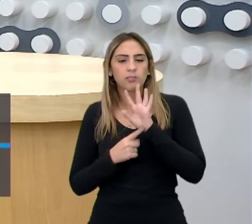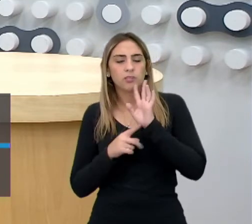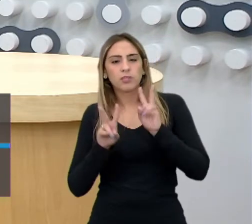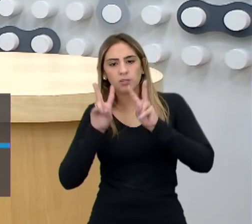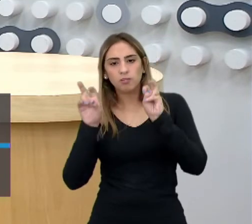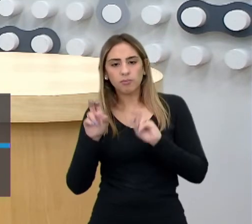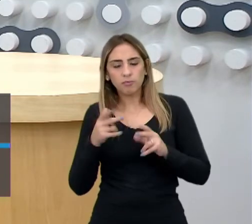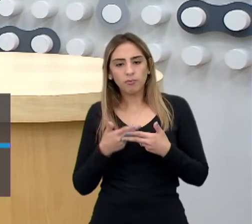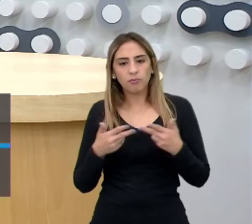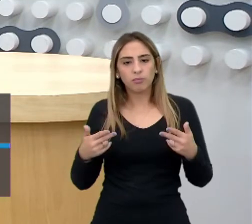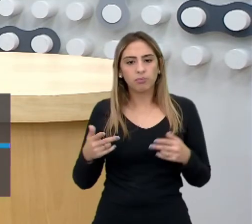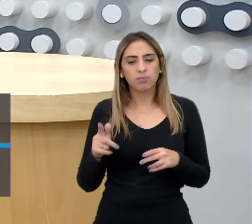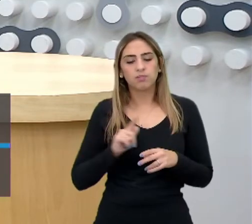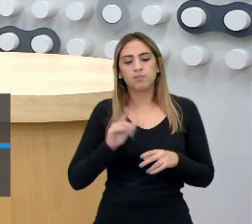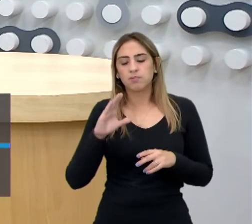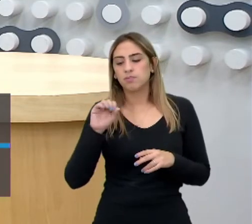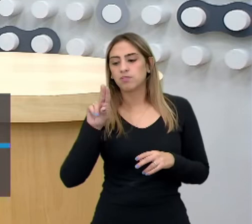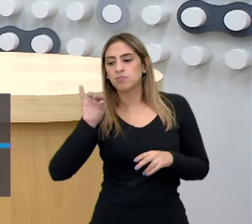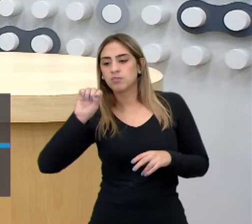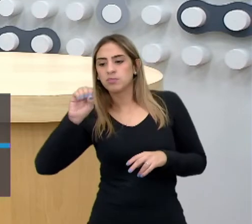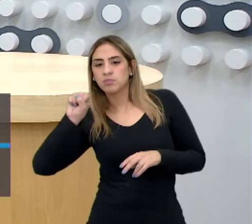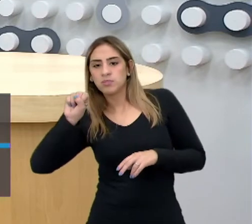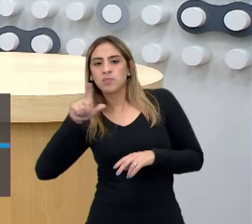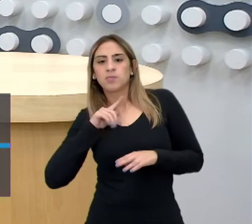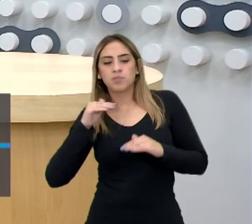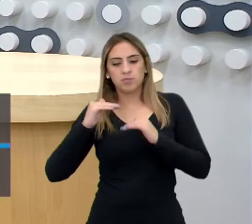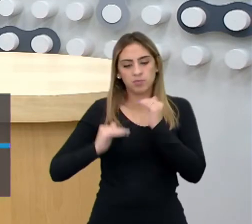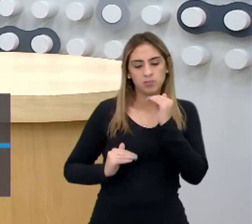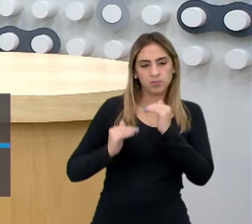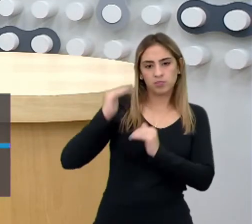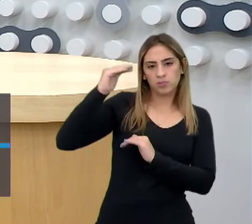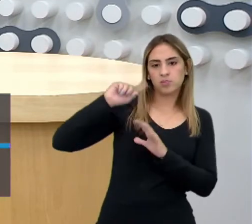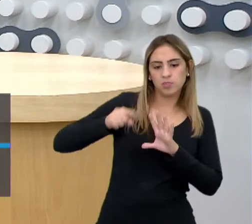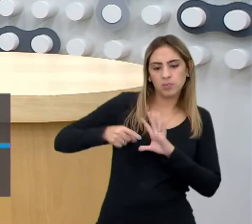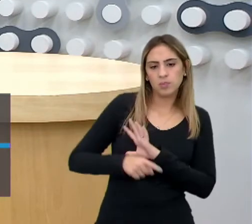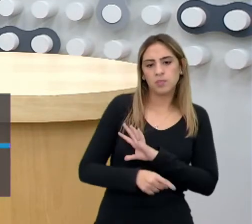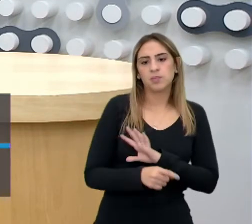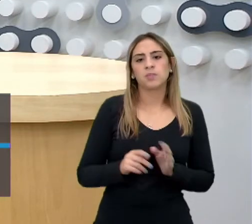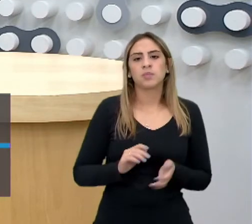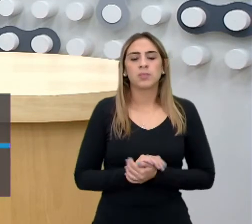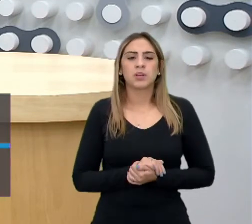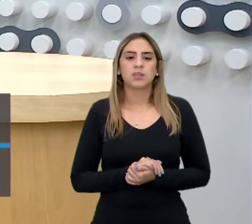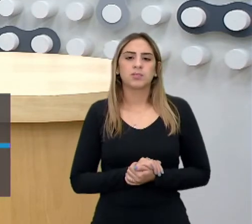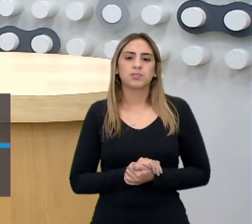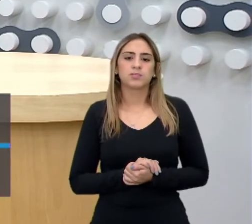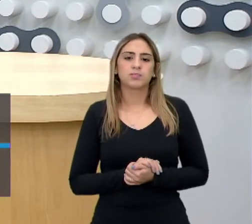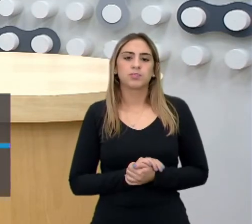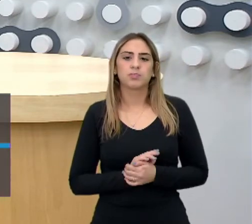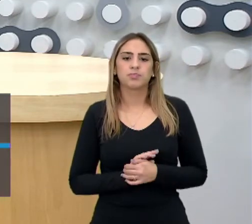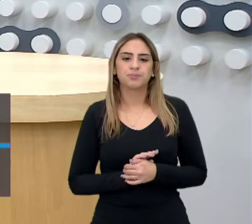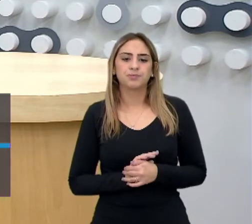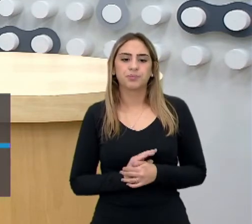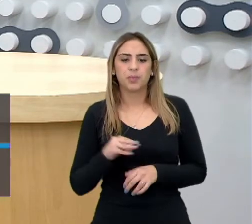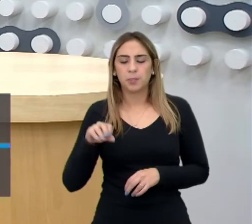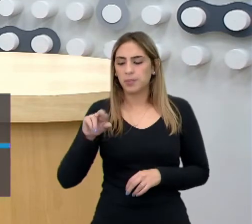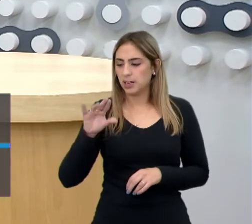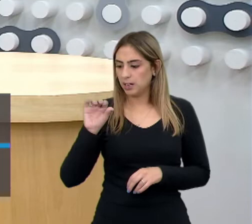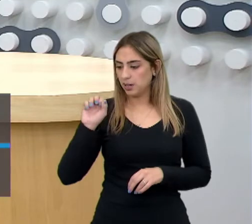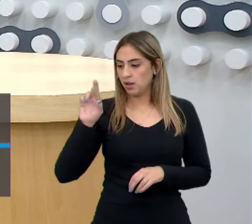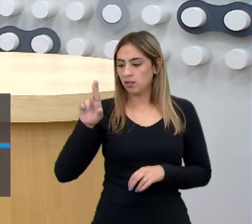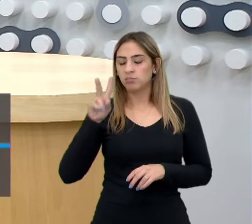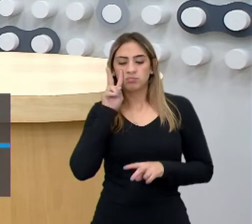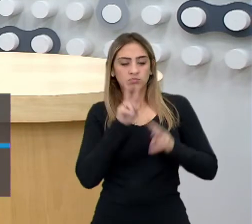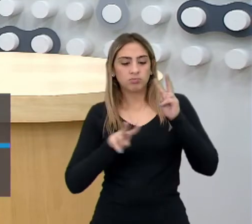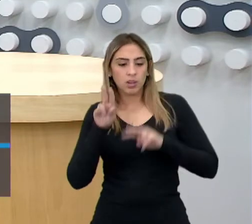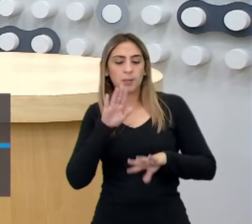dos abalos sísmicos, né, mesmo de baixa ou alta intensidade. No caso aí da escala de Mercalli, né, ela